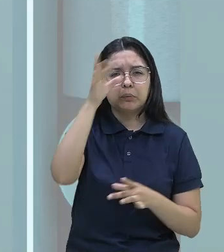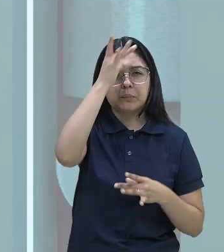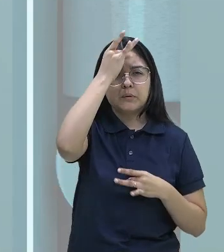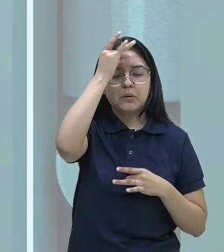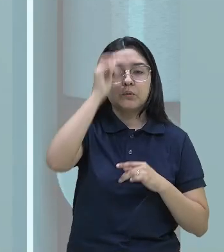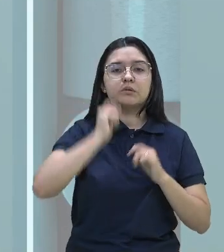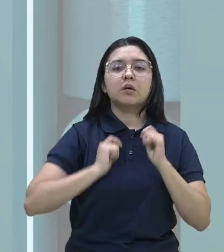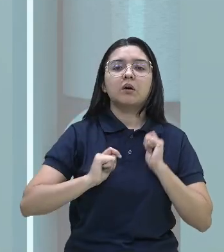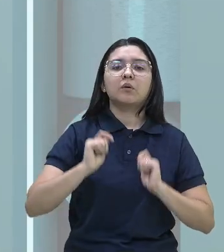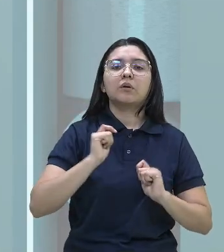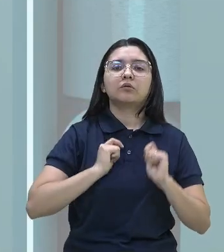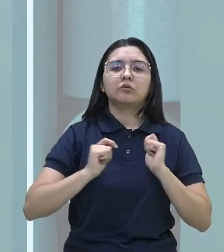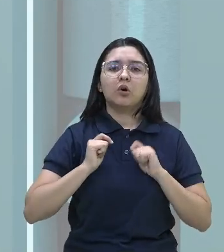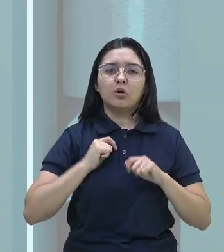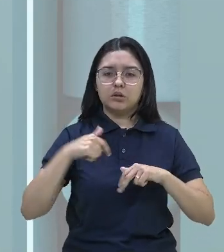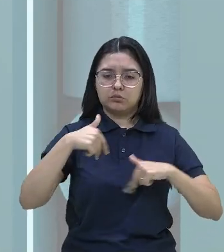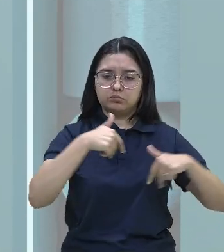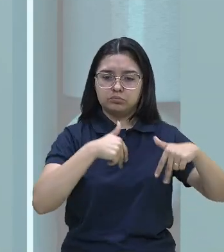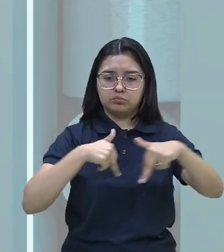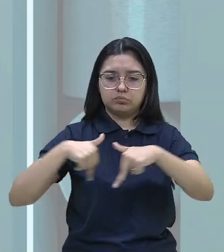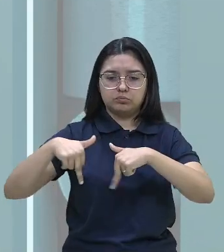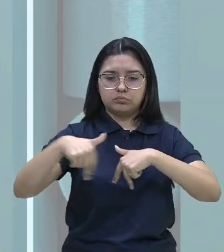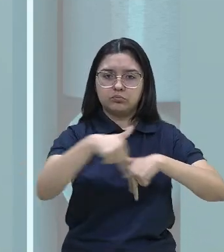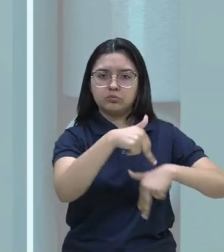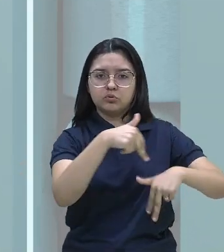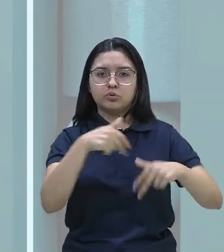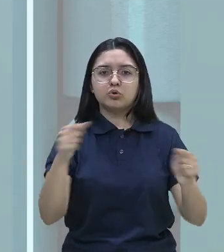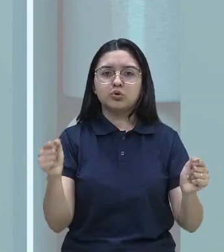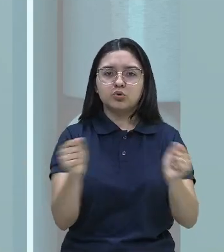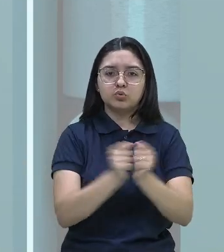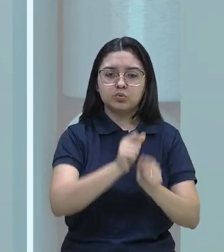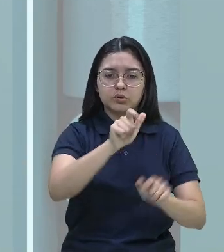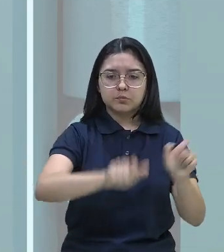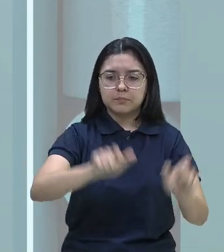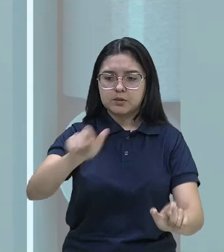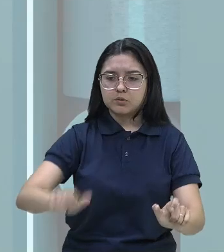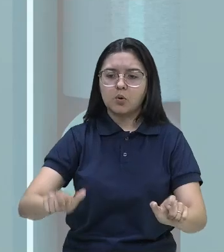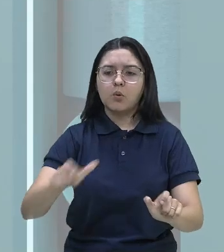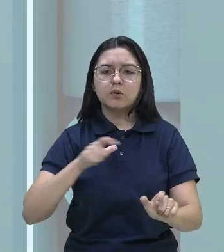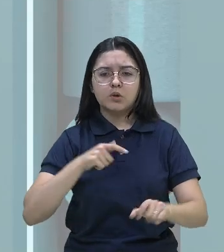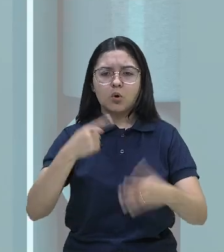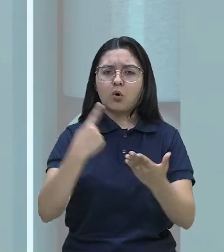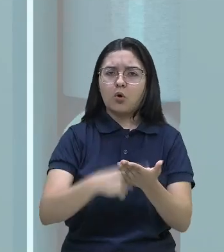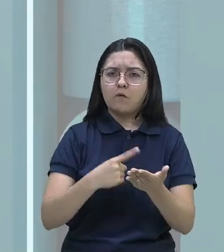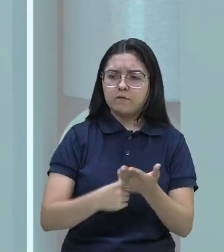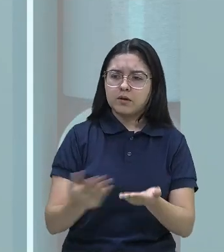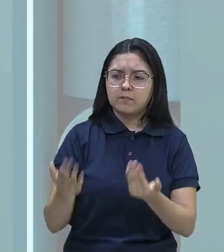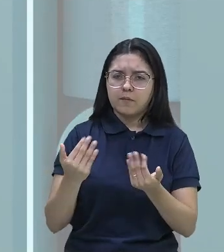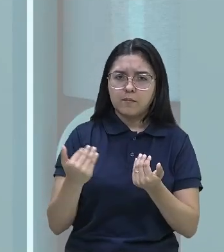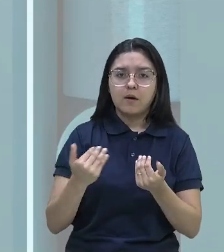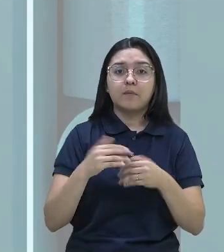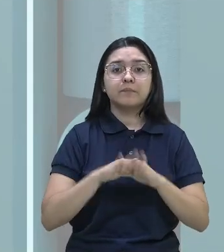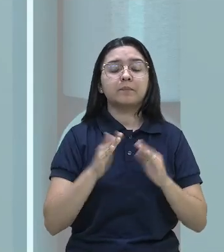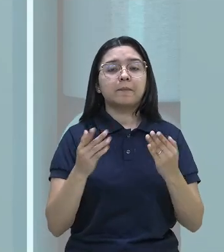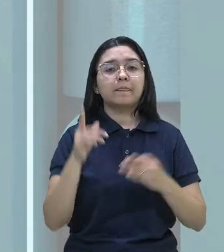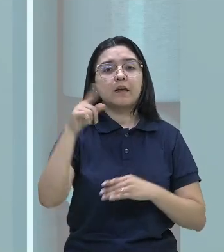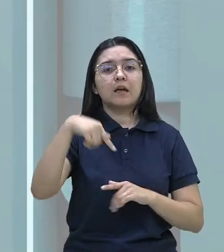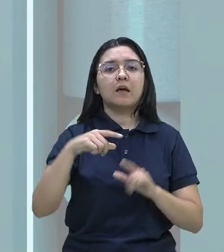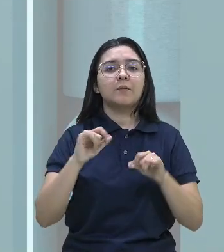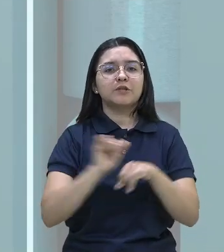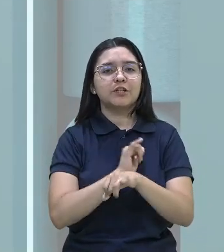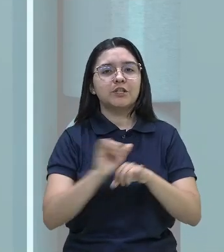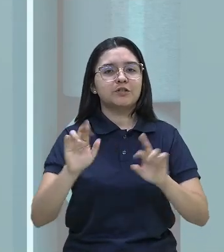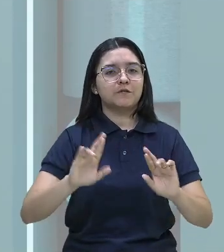os atores eles circulam entre o público, convidam esse público para participar. É uma forma